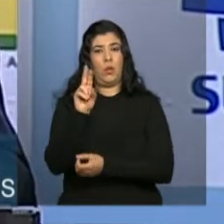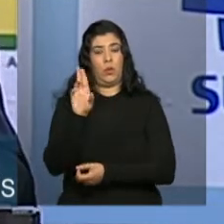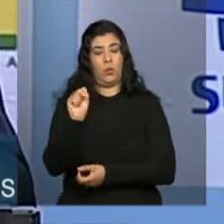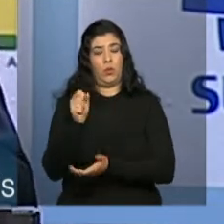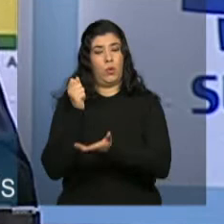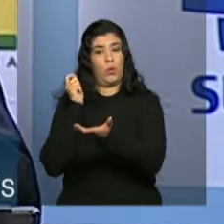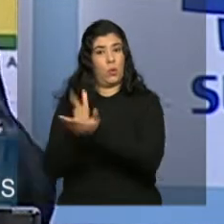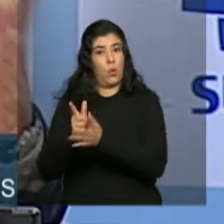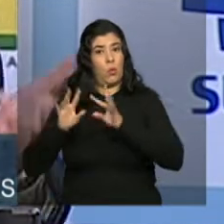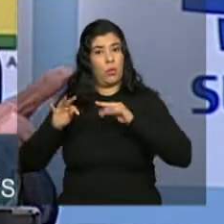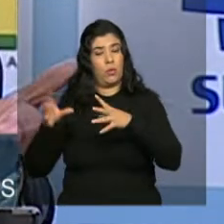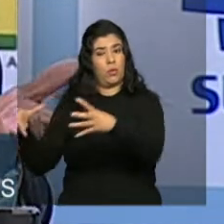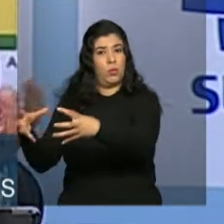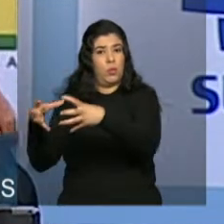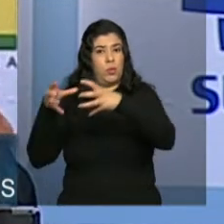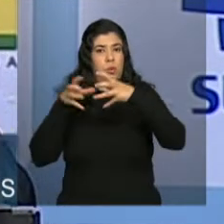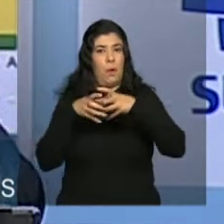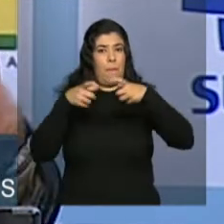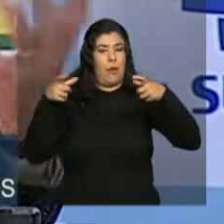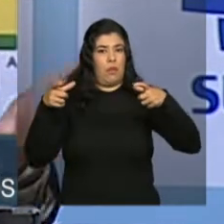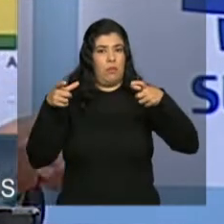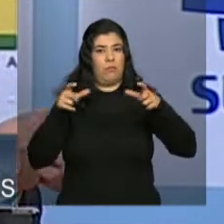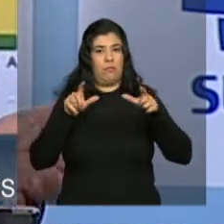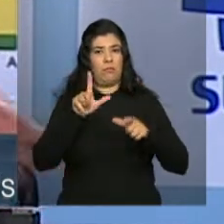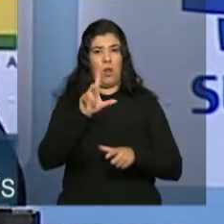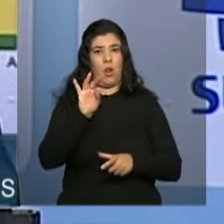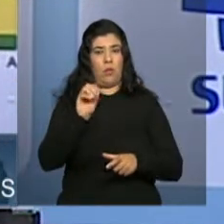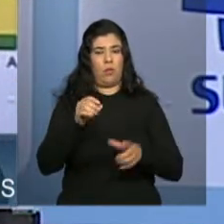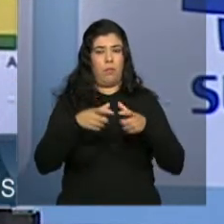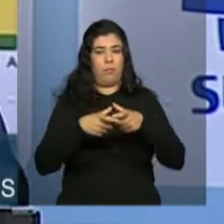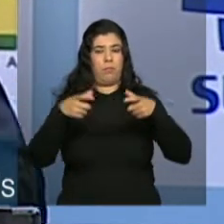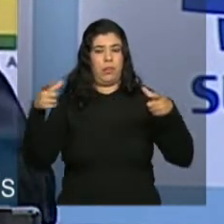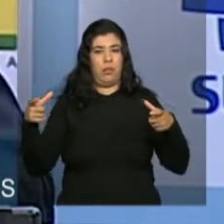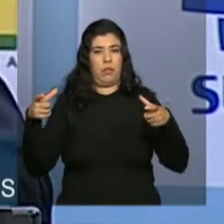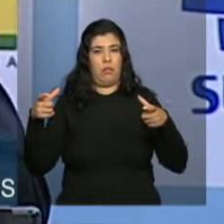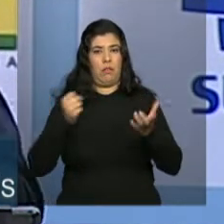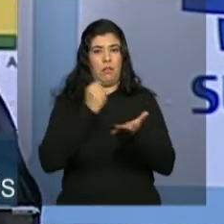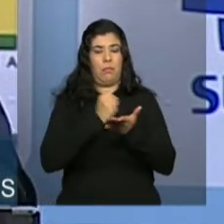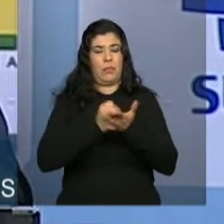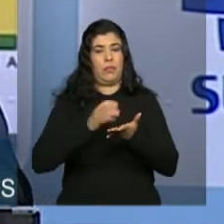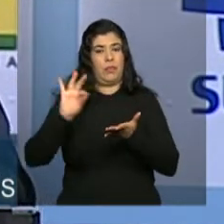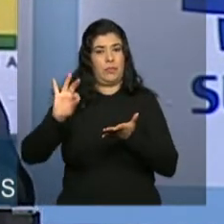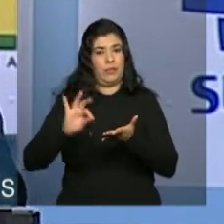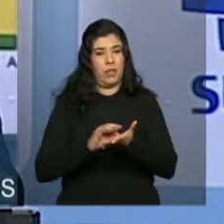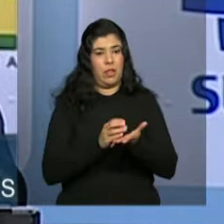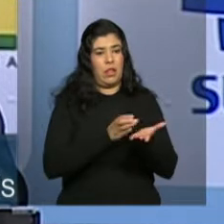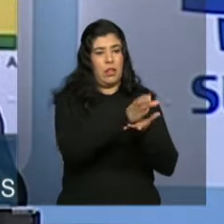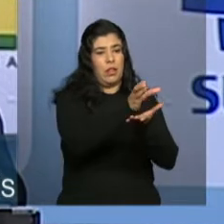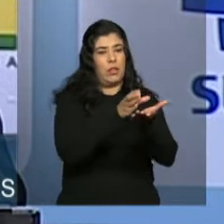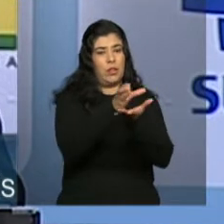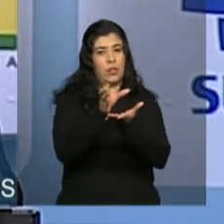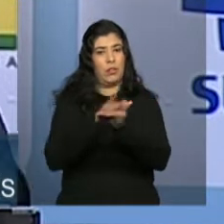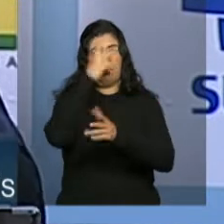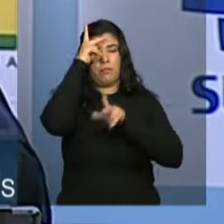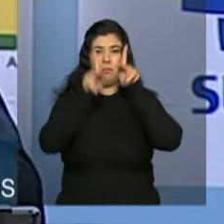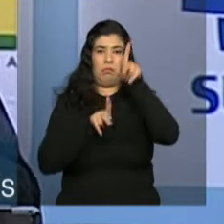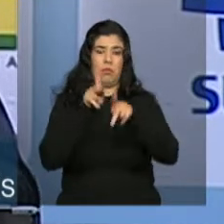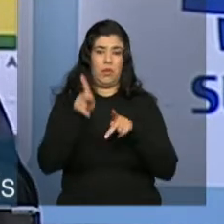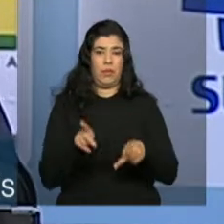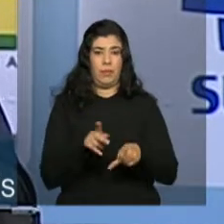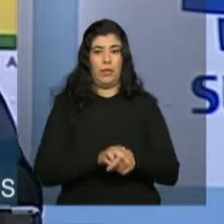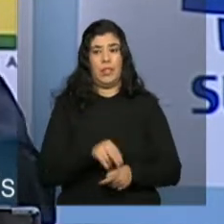diretamente com o produtor alguns medicamentos oncológicos que são para tentar o SUS compra e divulga então a gente